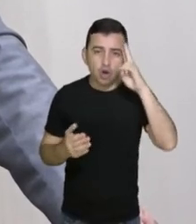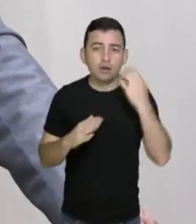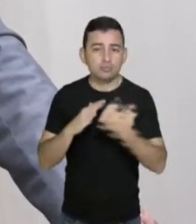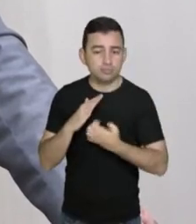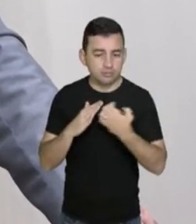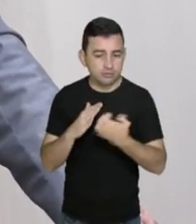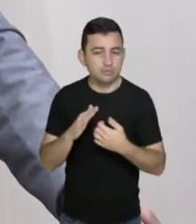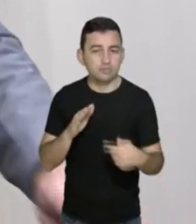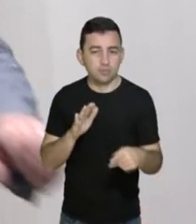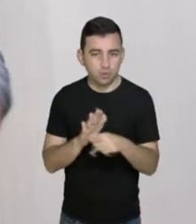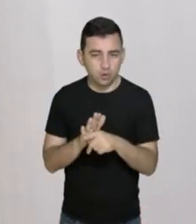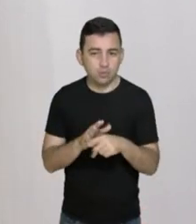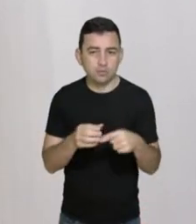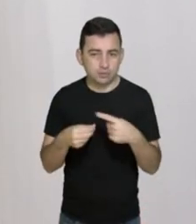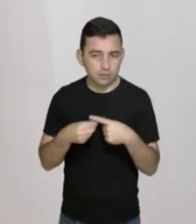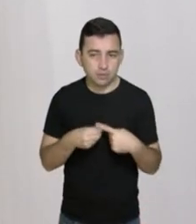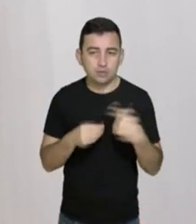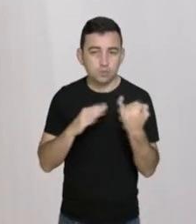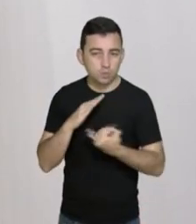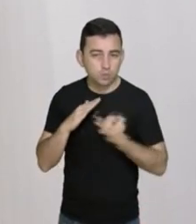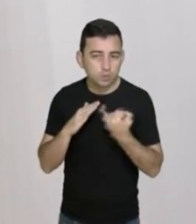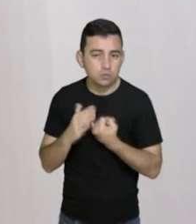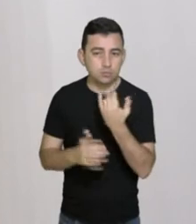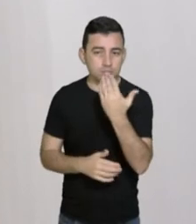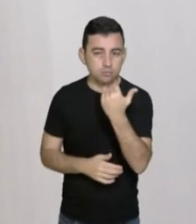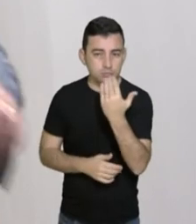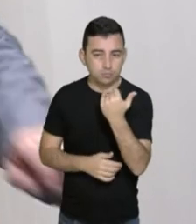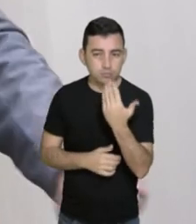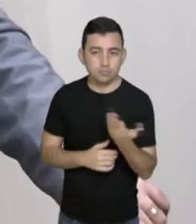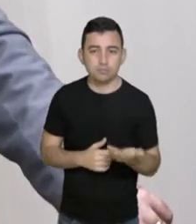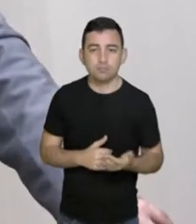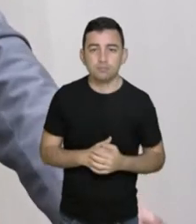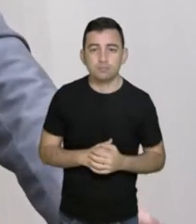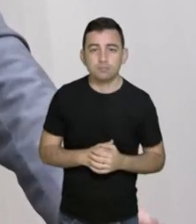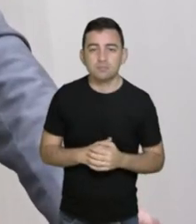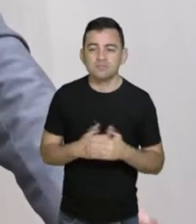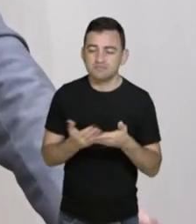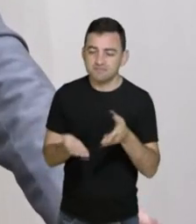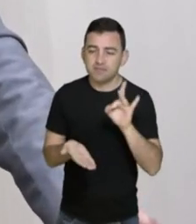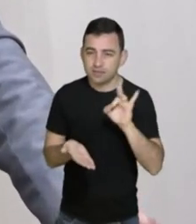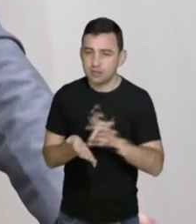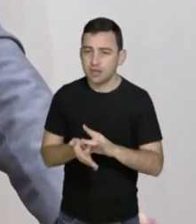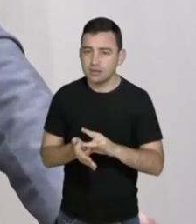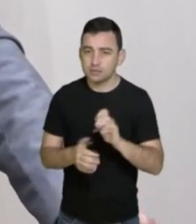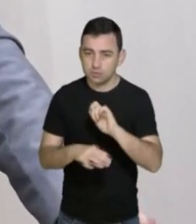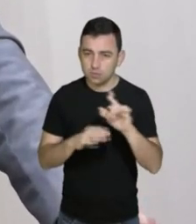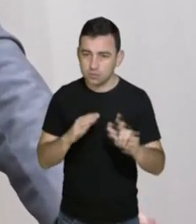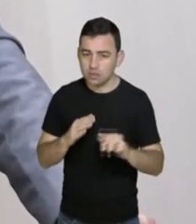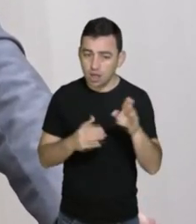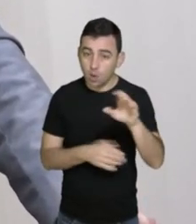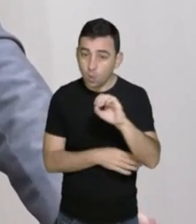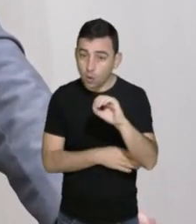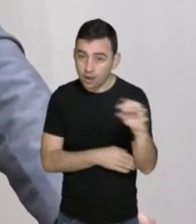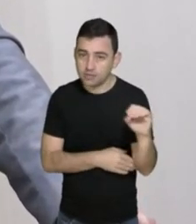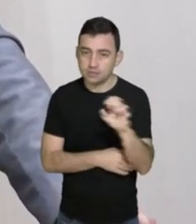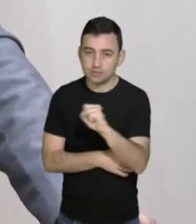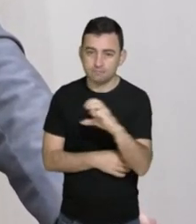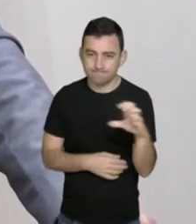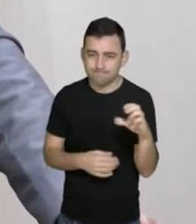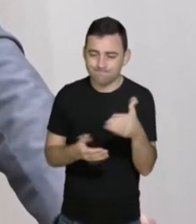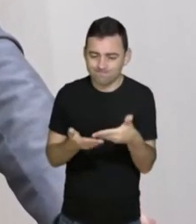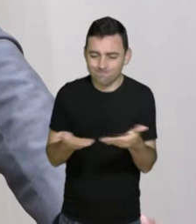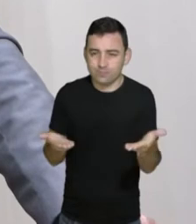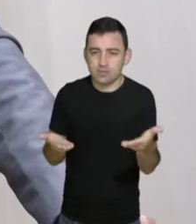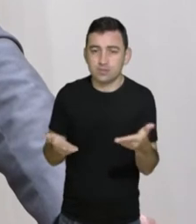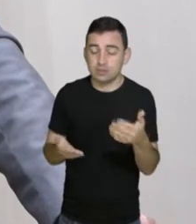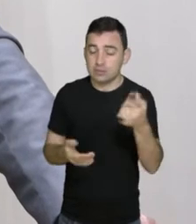cidade, uma indústria de alimentos. Então, realmente, São Lourenço Oeste e Santa Catarina perderam no último